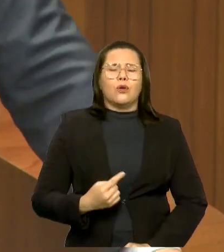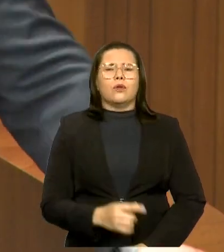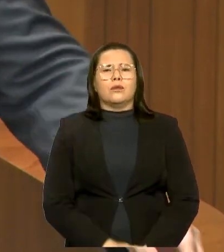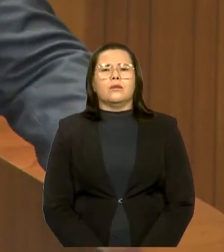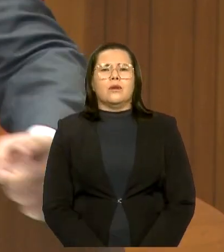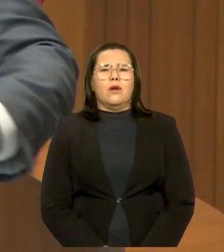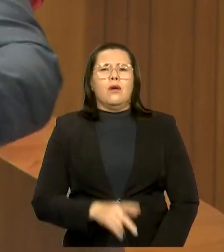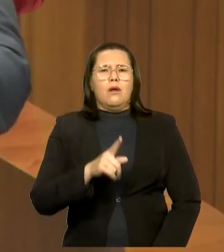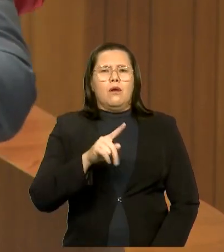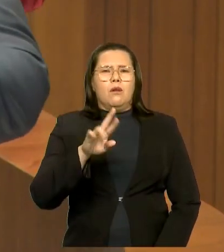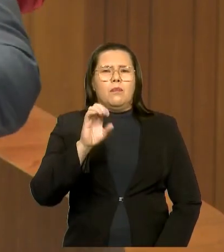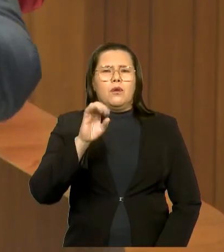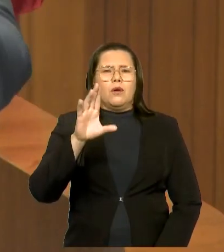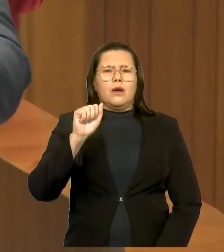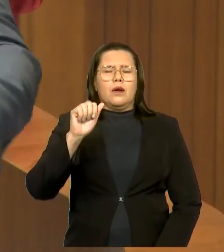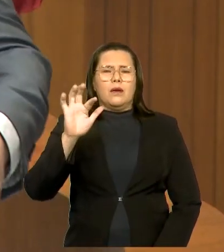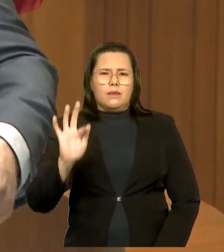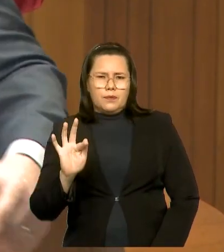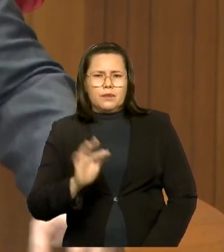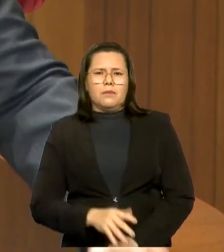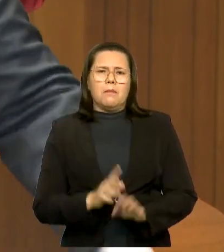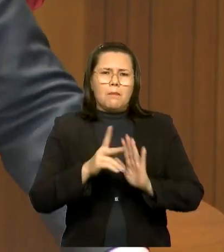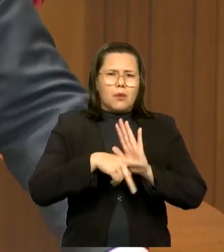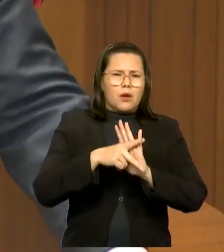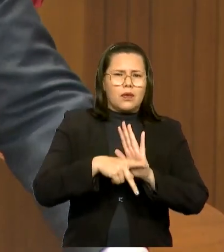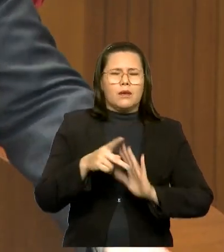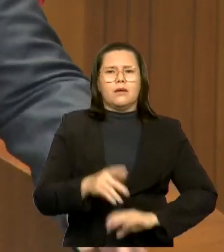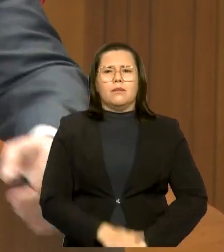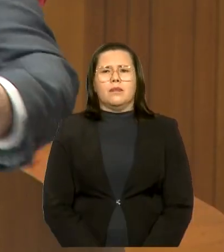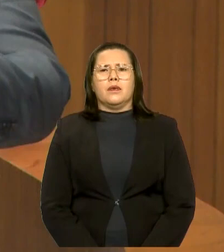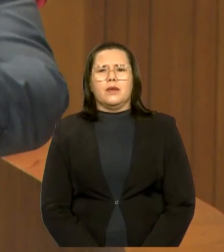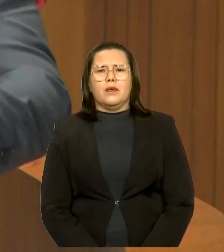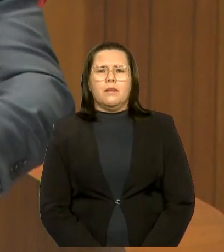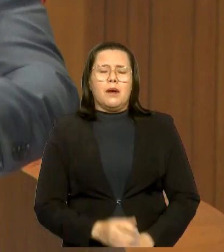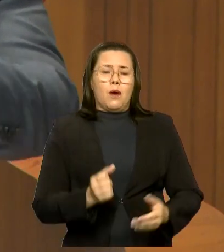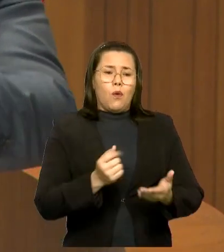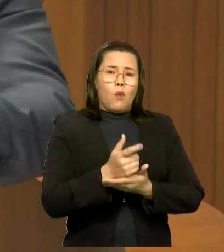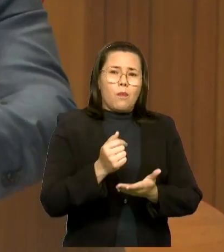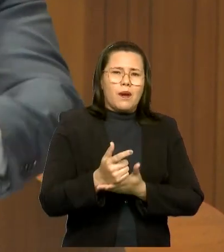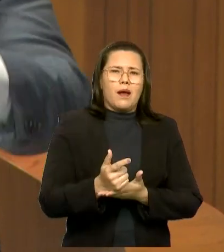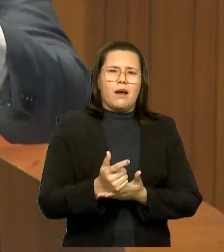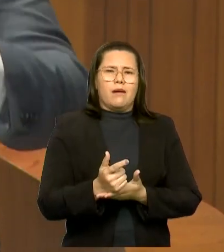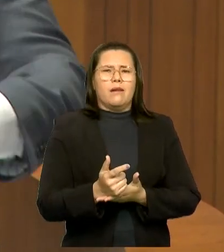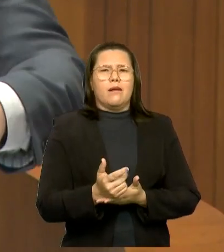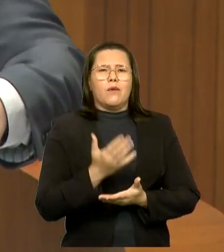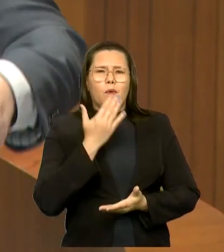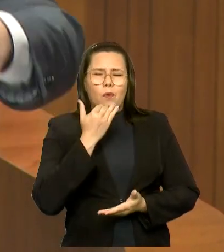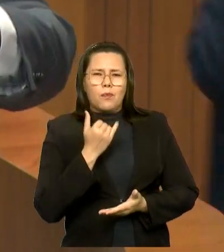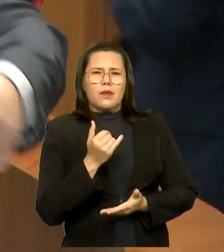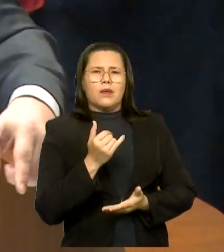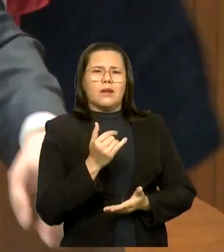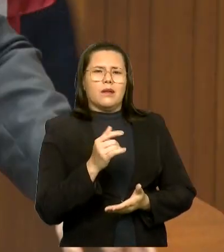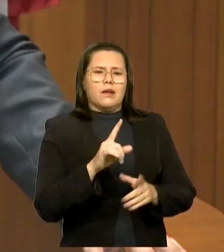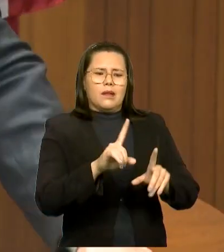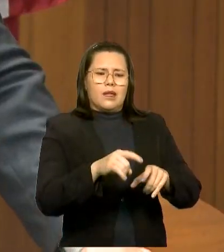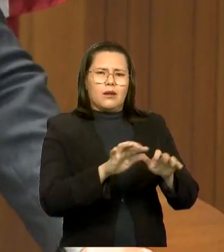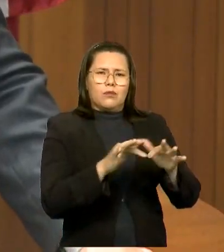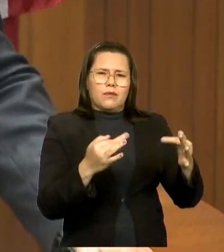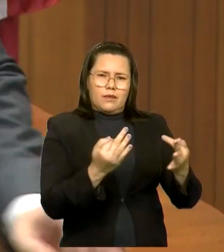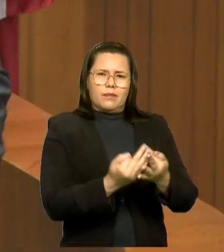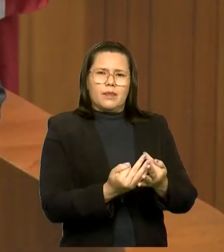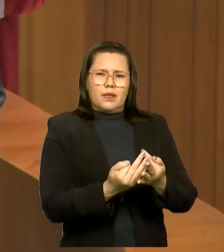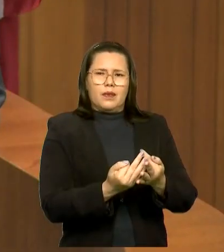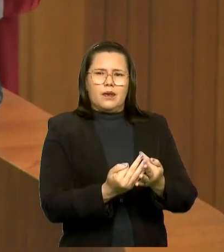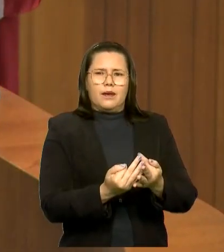pelo país, em que o governo Bolsonaro acabou com o programa de aquisição de alimentos. E o que salvou a nossa agricultura familiar foi exatamente o